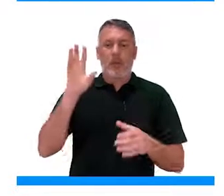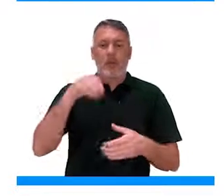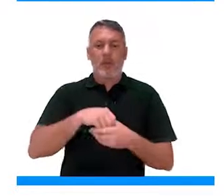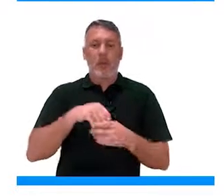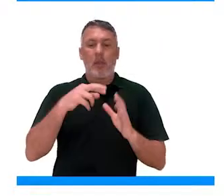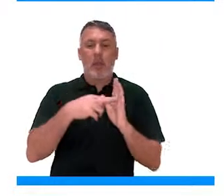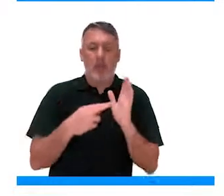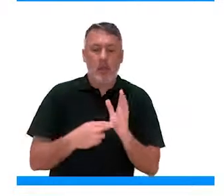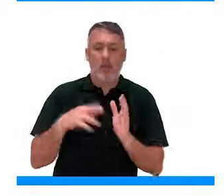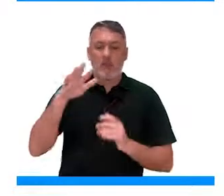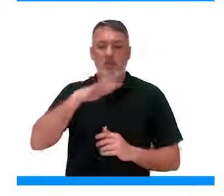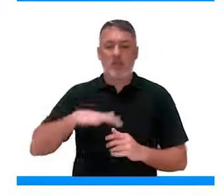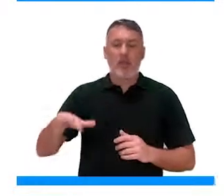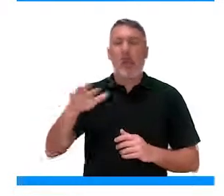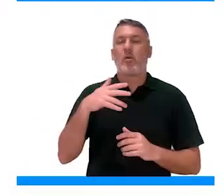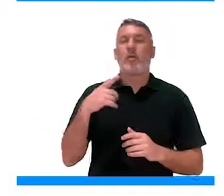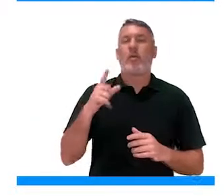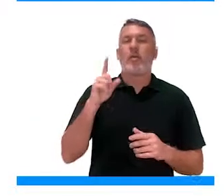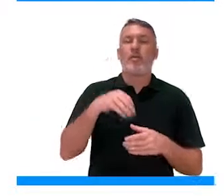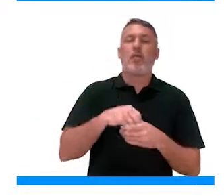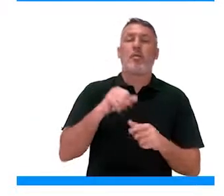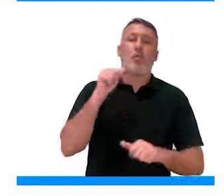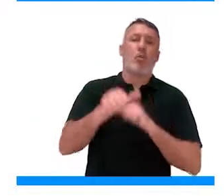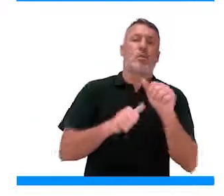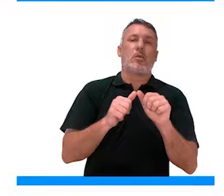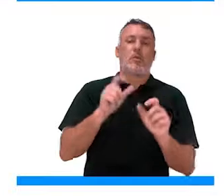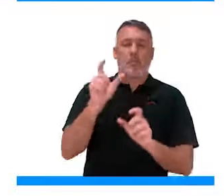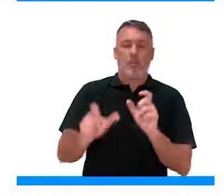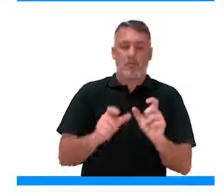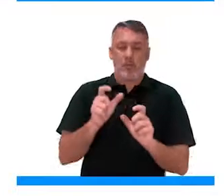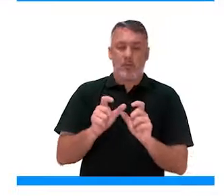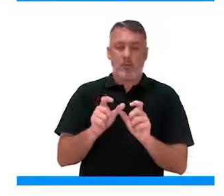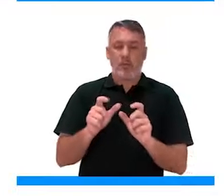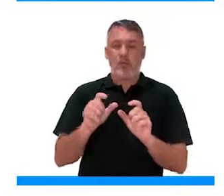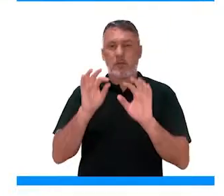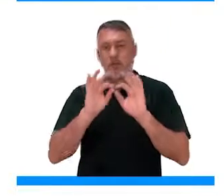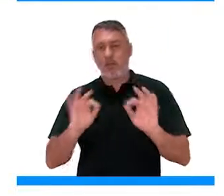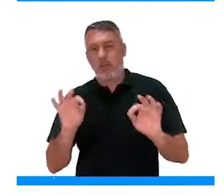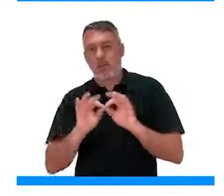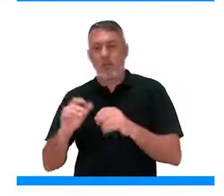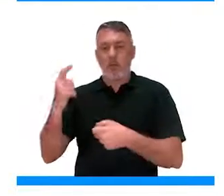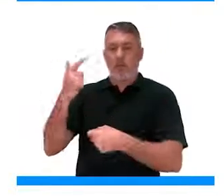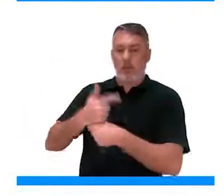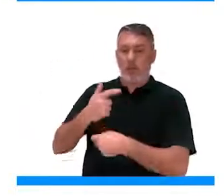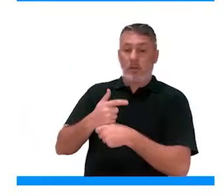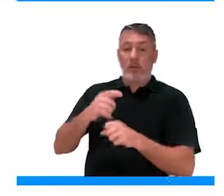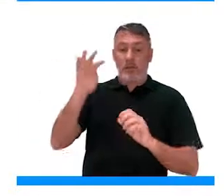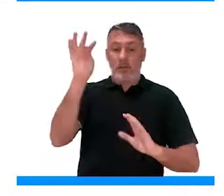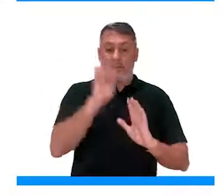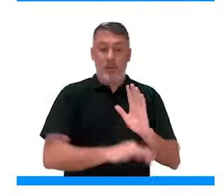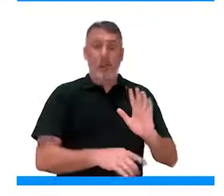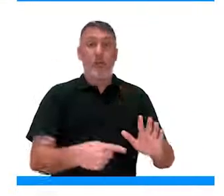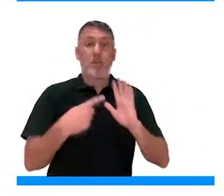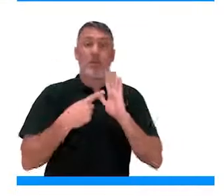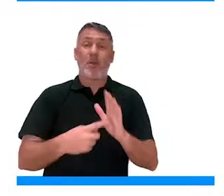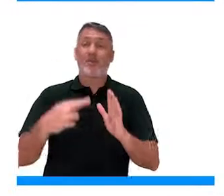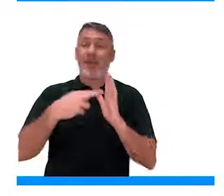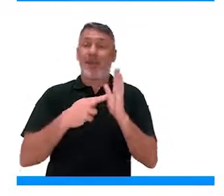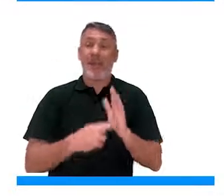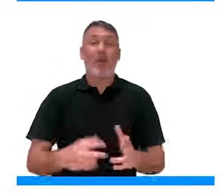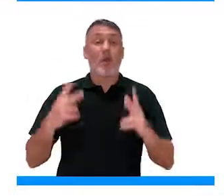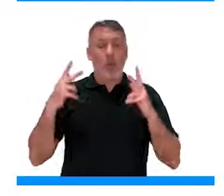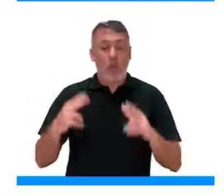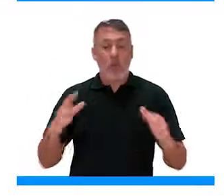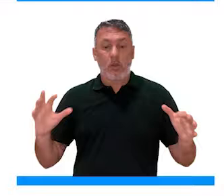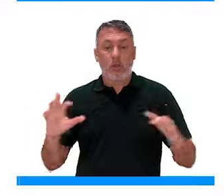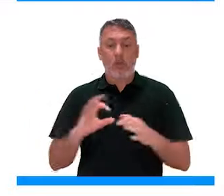um conjunto de princípios ou regras gerais que alteram a pronúncia, a morfologia, a sintaxe ou o léxico. No entanto, é